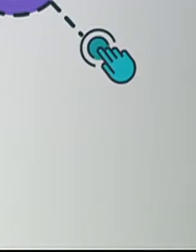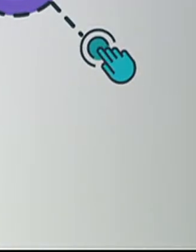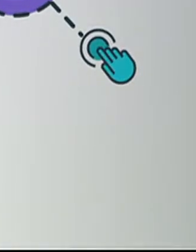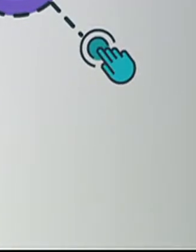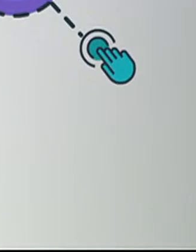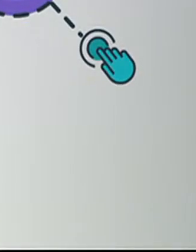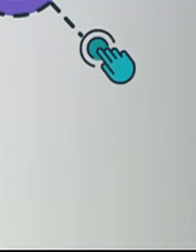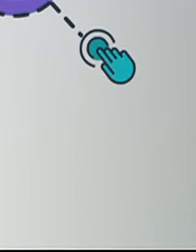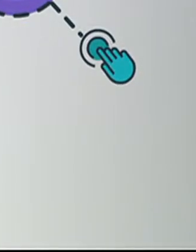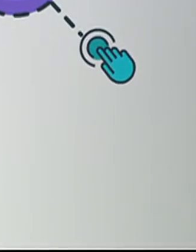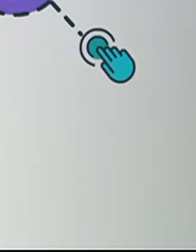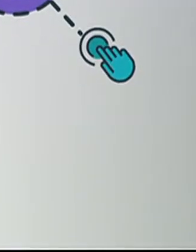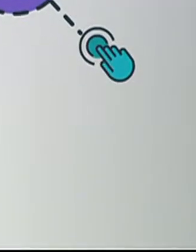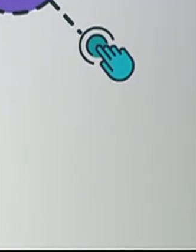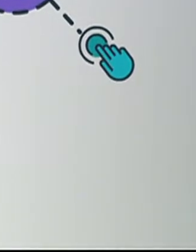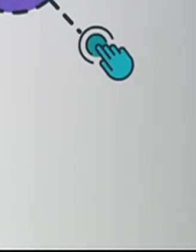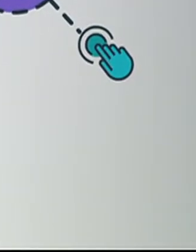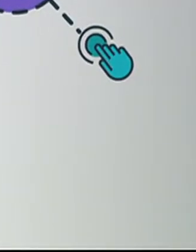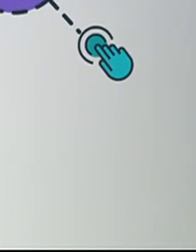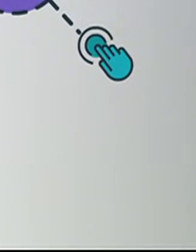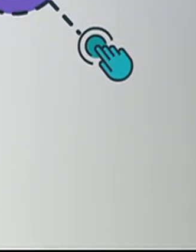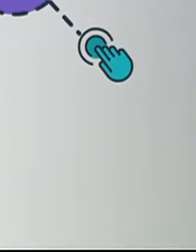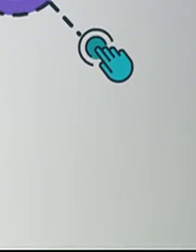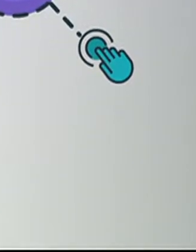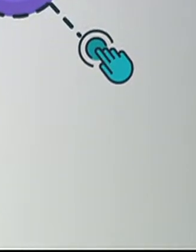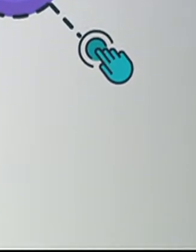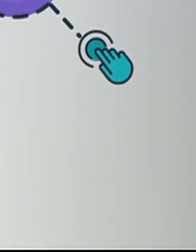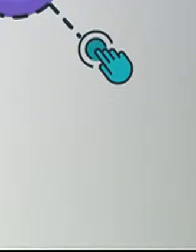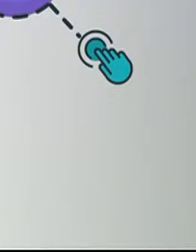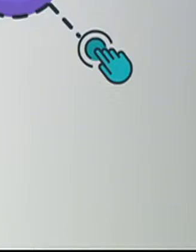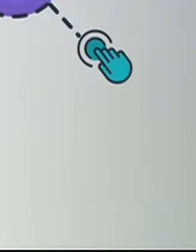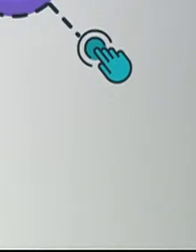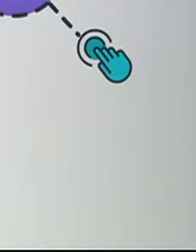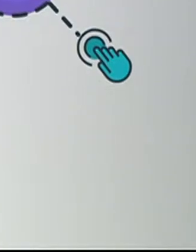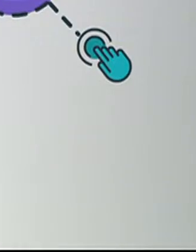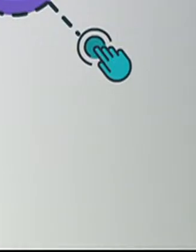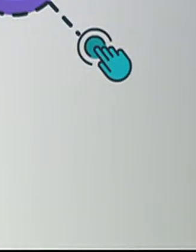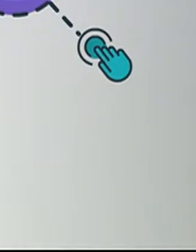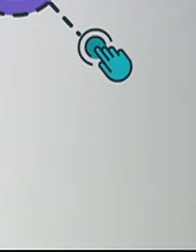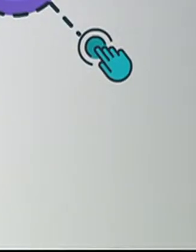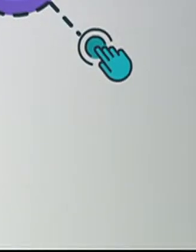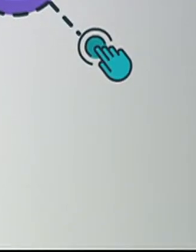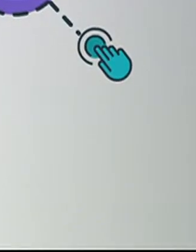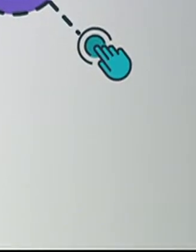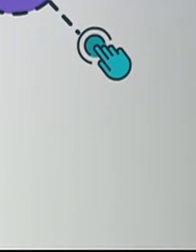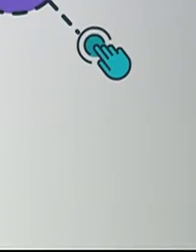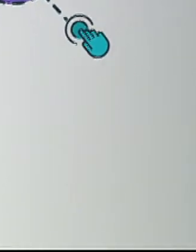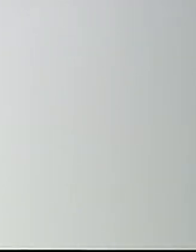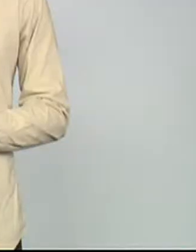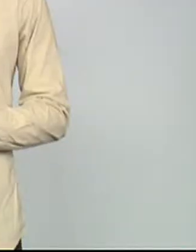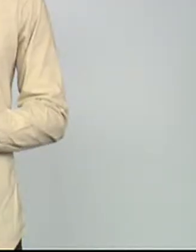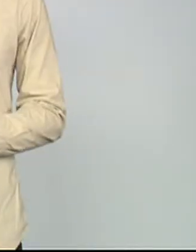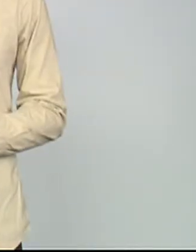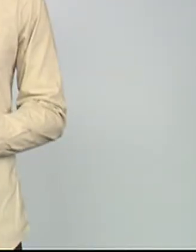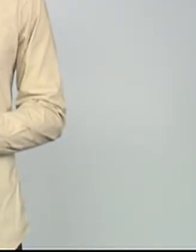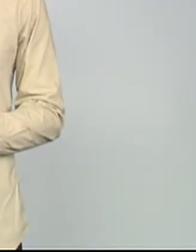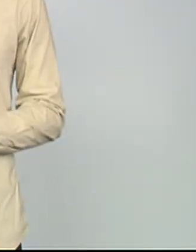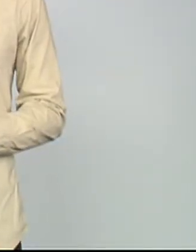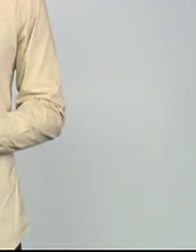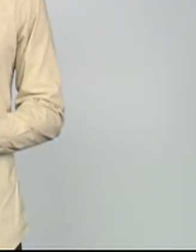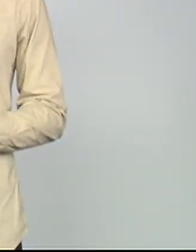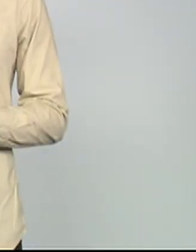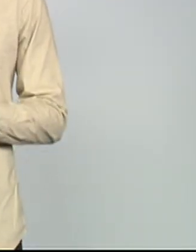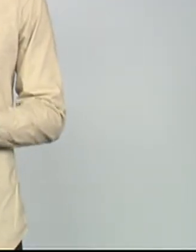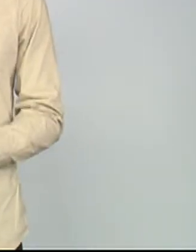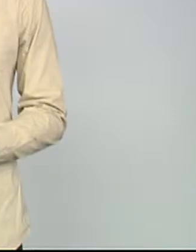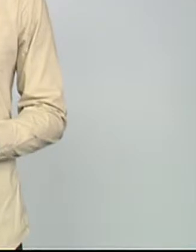de tecnologias digitais em processos ativos, que coloquem o estudante no centro do processo de aprendizagem. Os estudantes